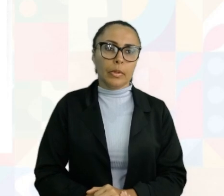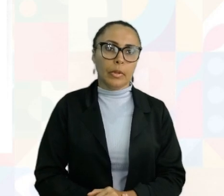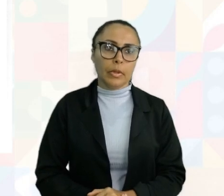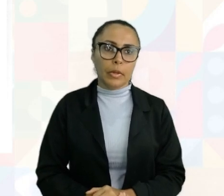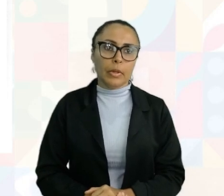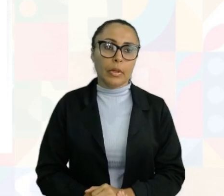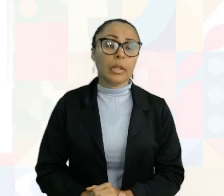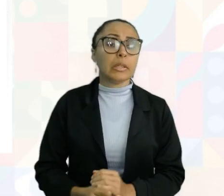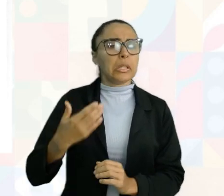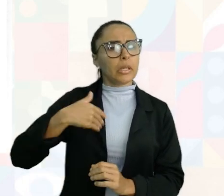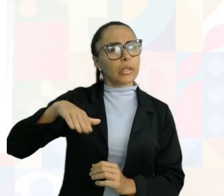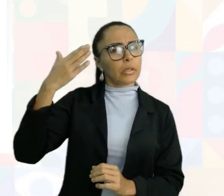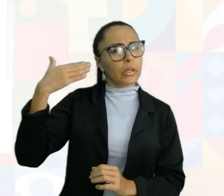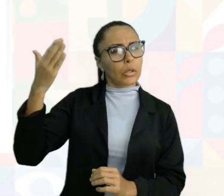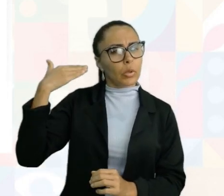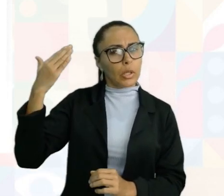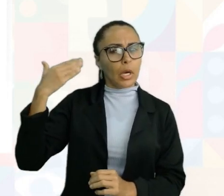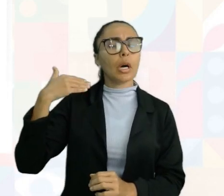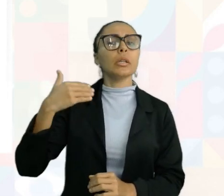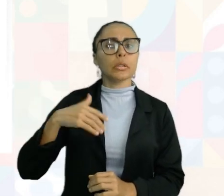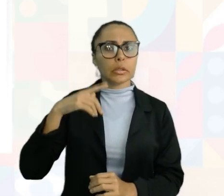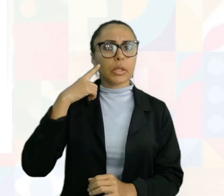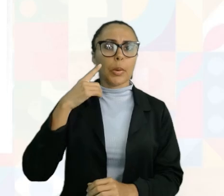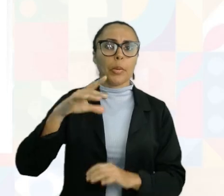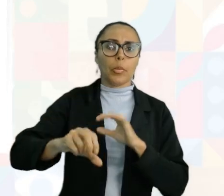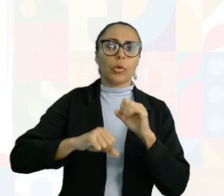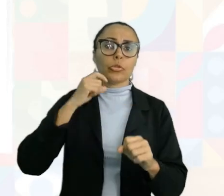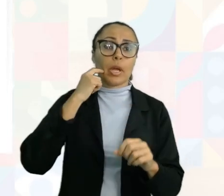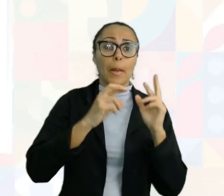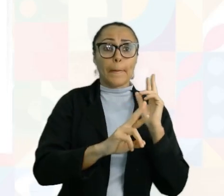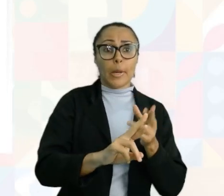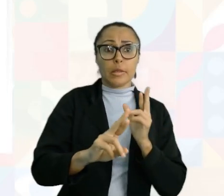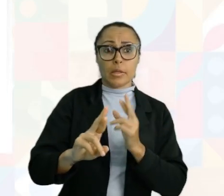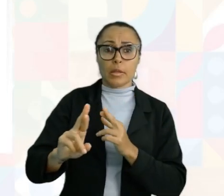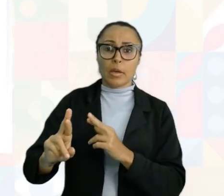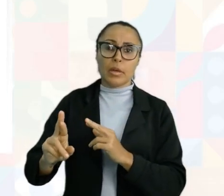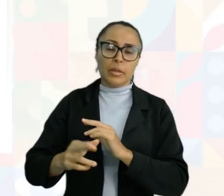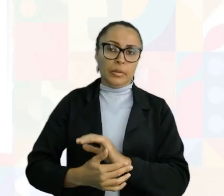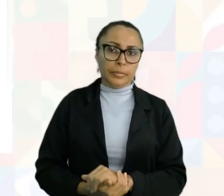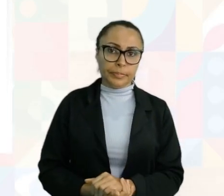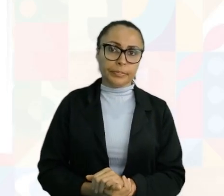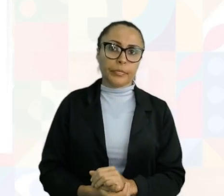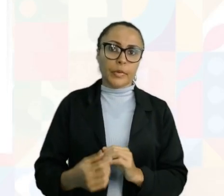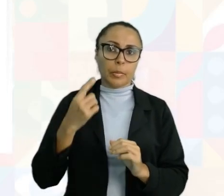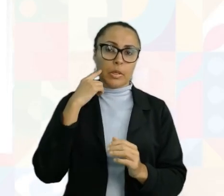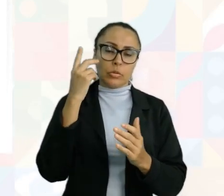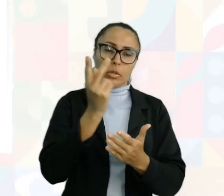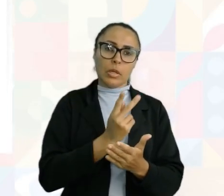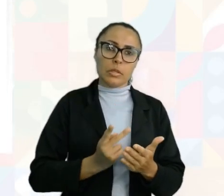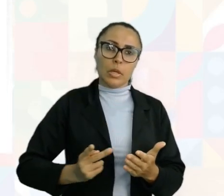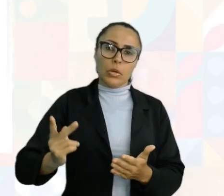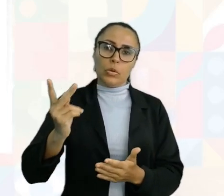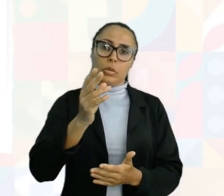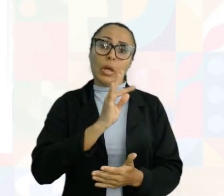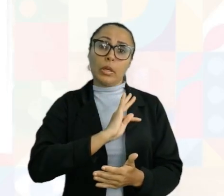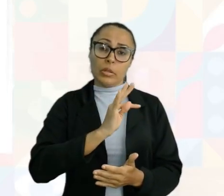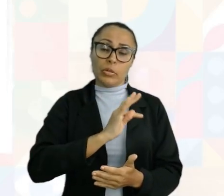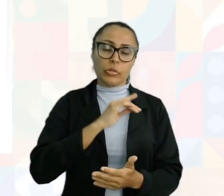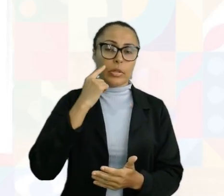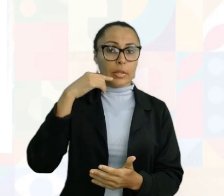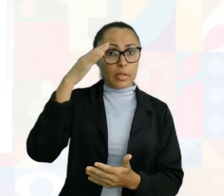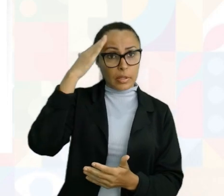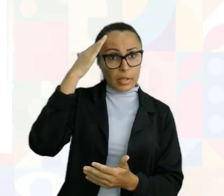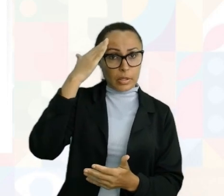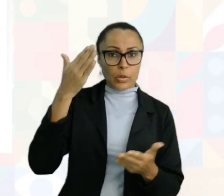Desde a antiguidade que se desenha, que se buscam representar as coisas. Mas o desenho técnico, como a gente entende